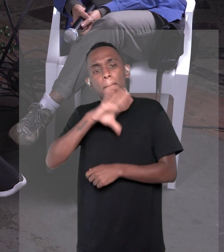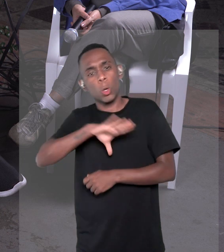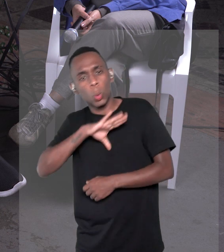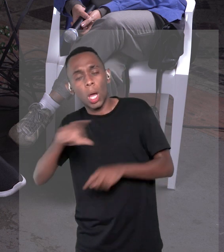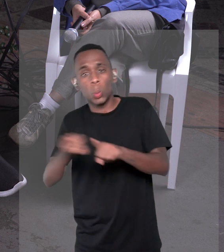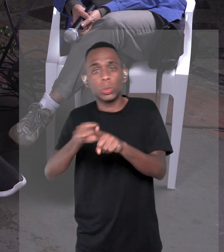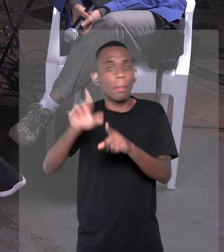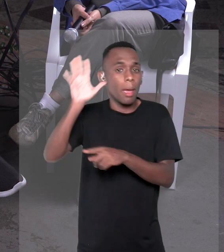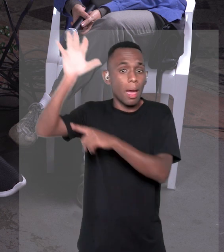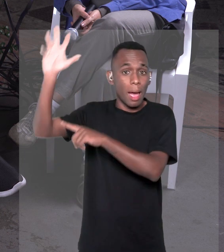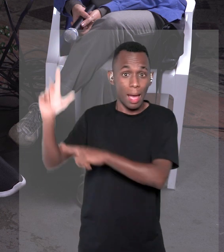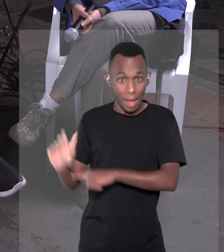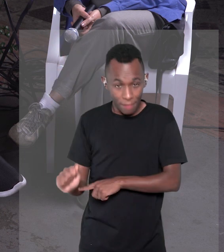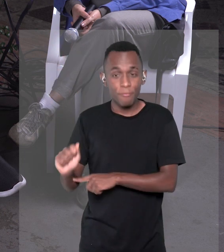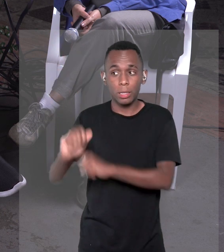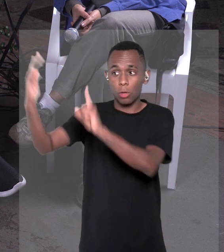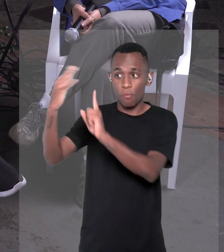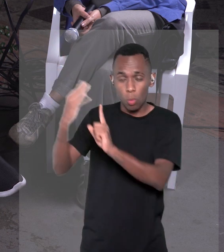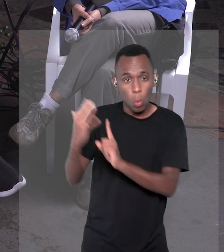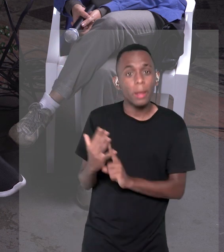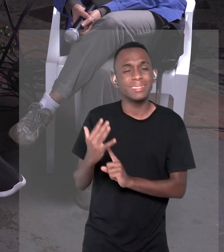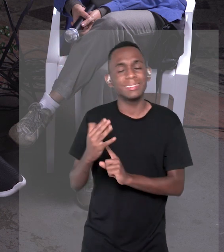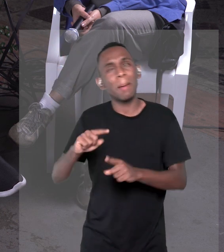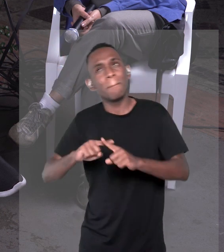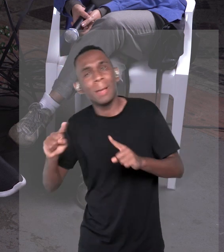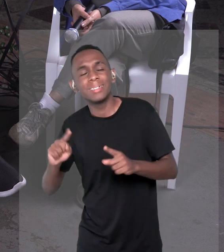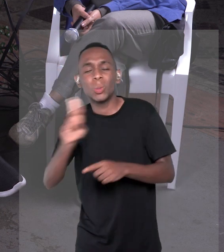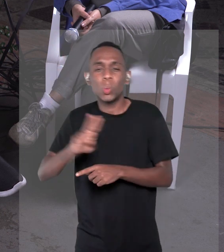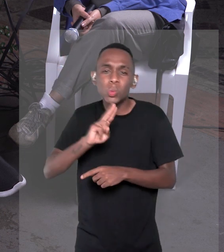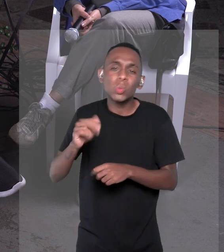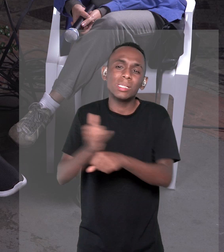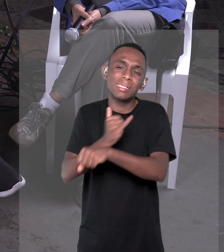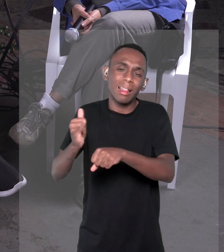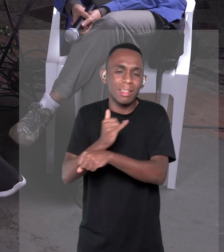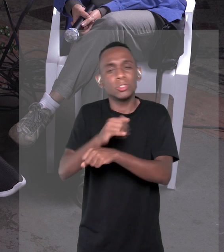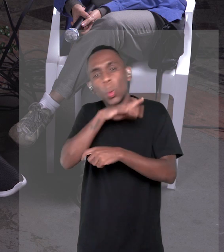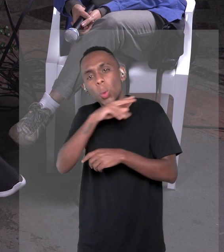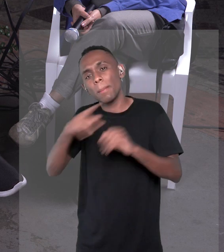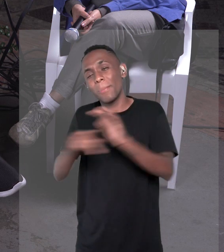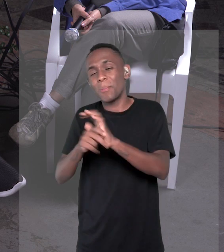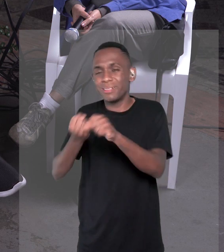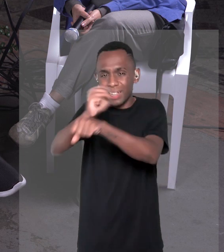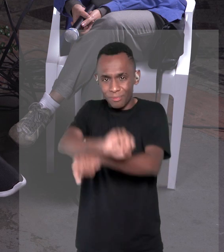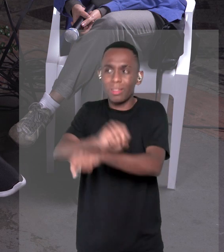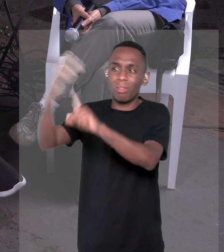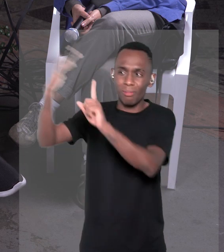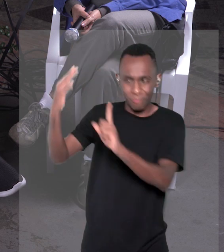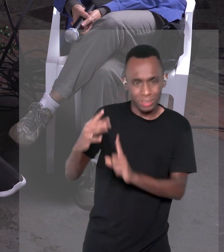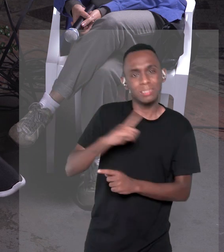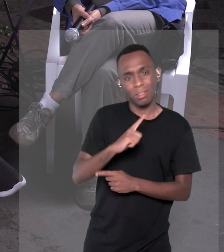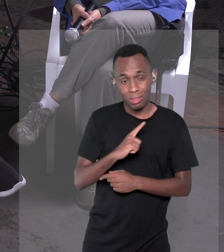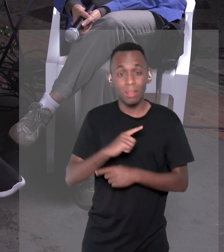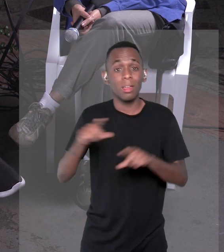caminho mais trágico da escravização, não é? E os povos originários que